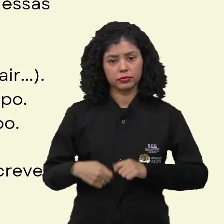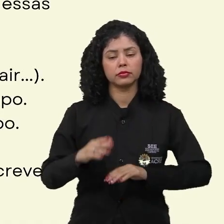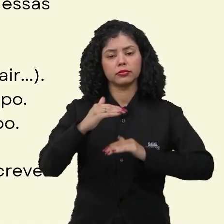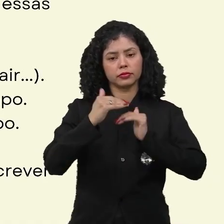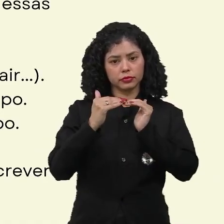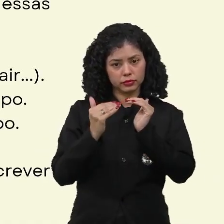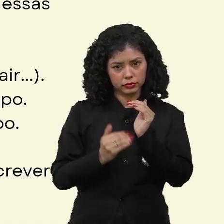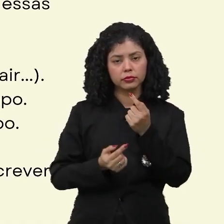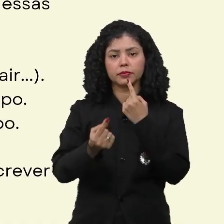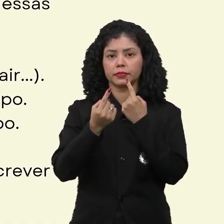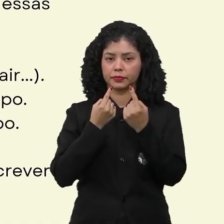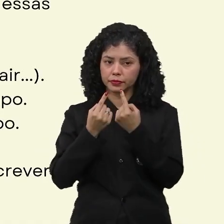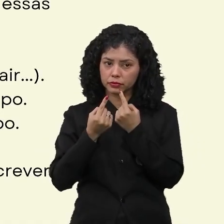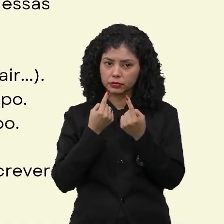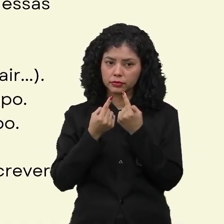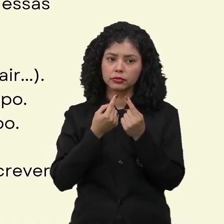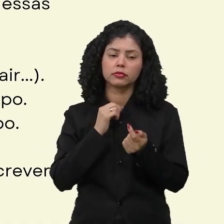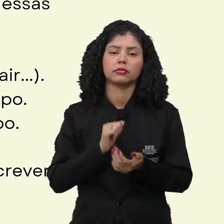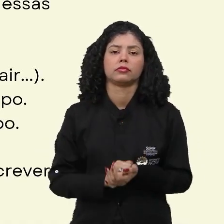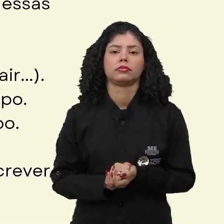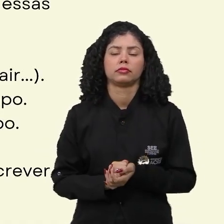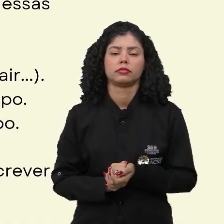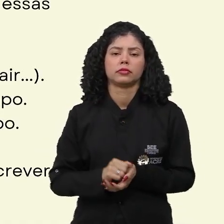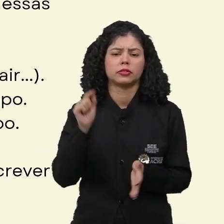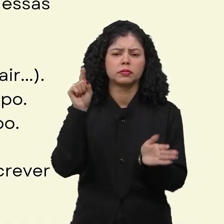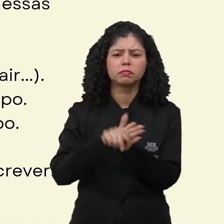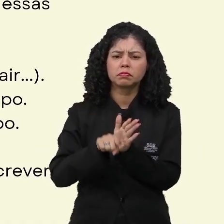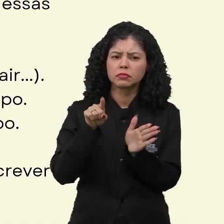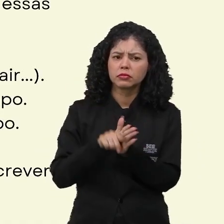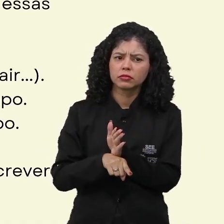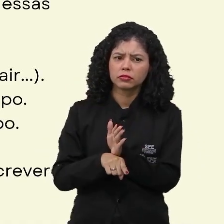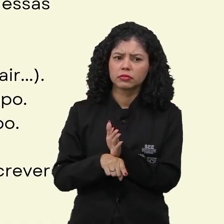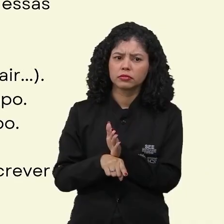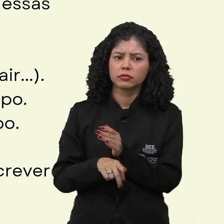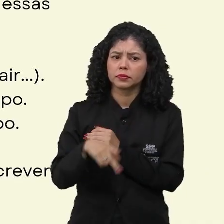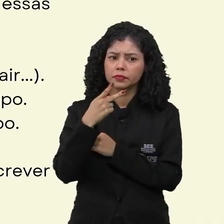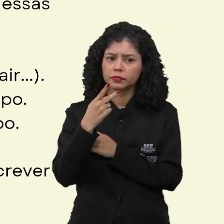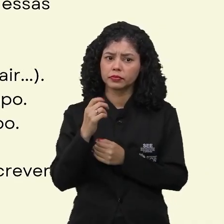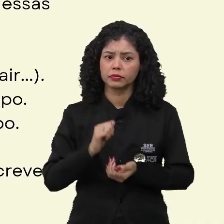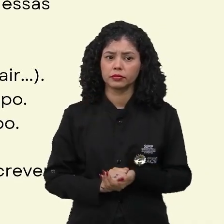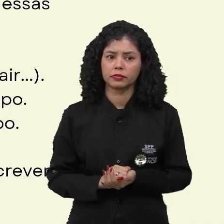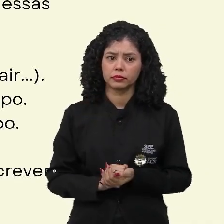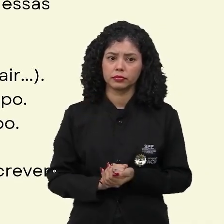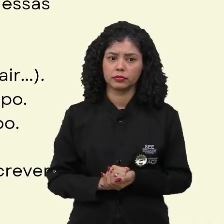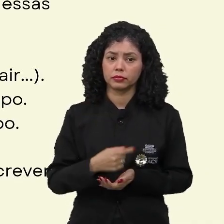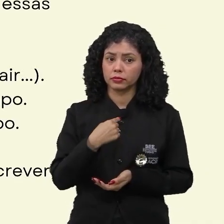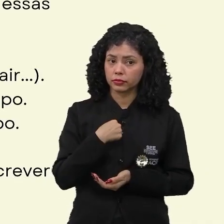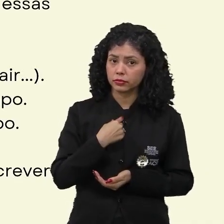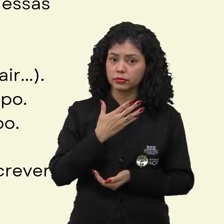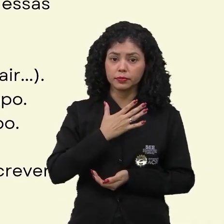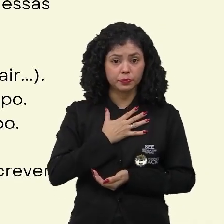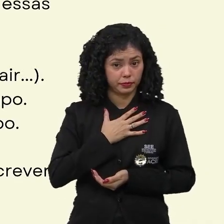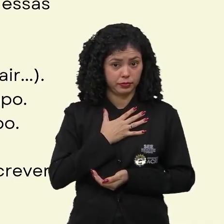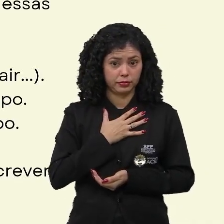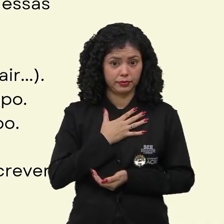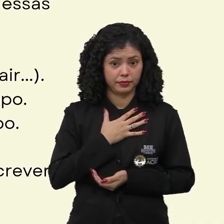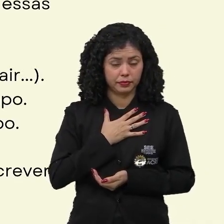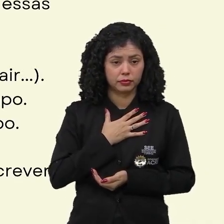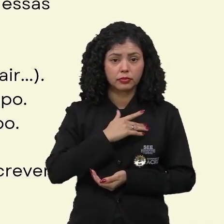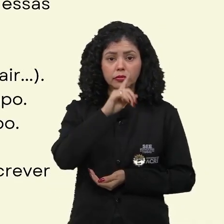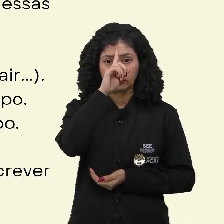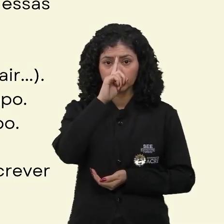aquela discussão que você se pergunta, eu falo eu ou mim? Coloquei até